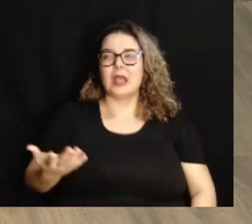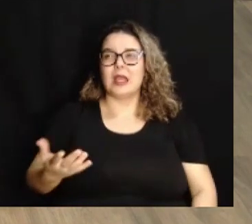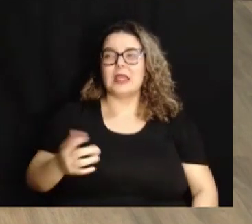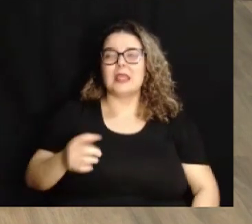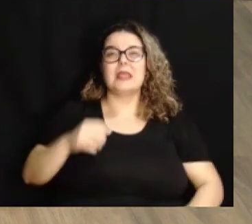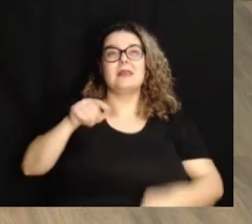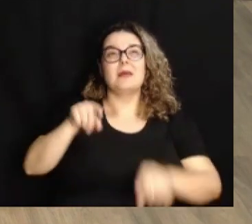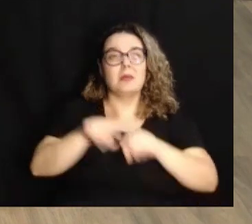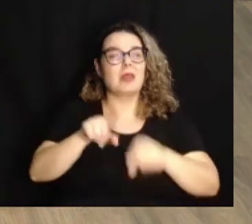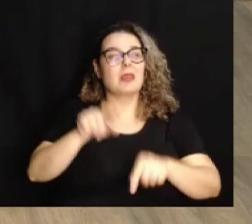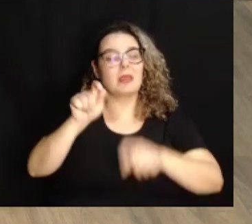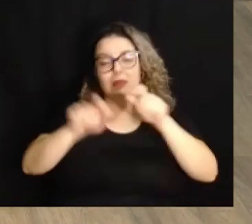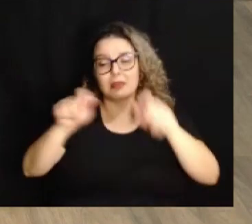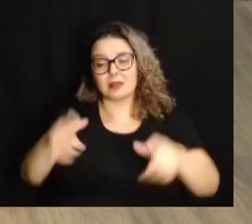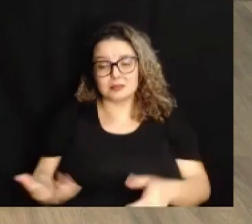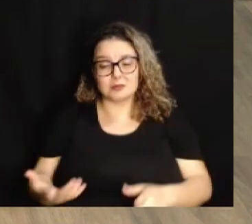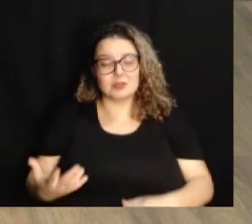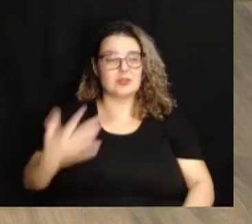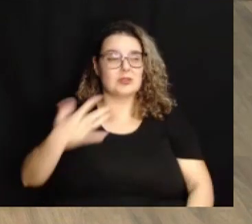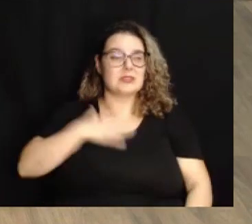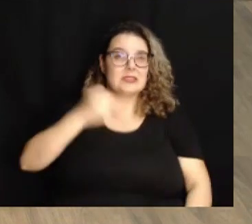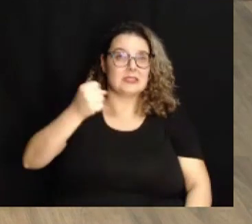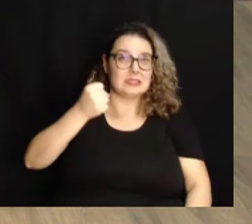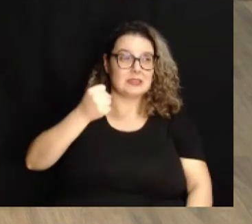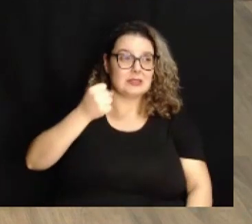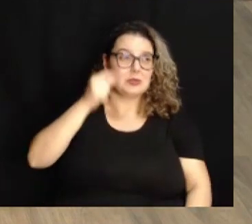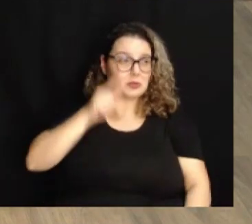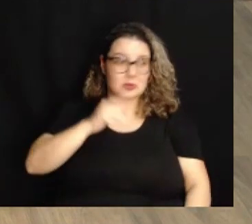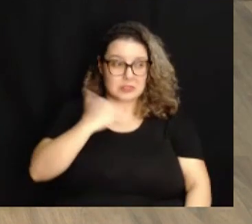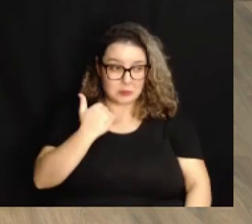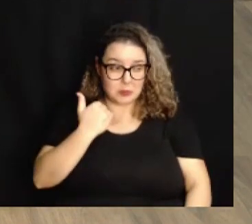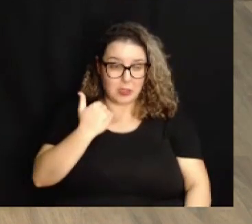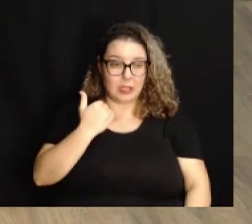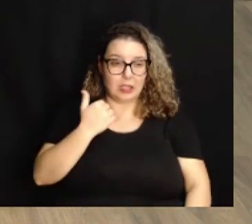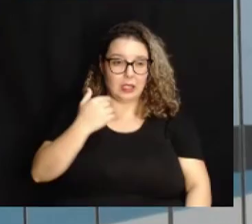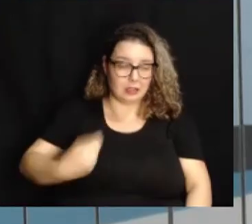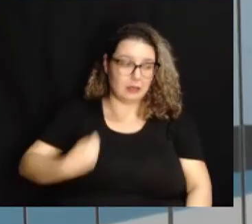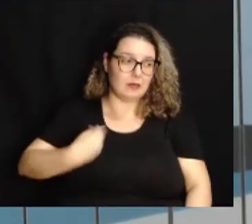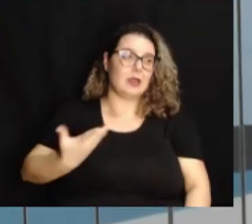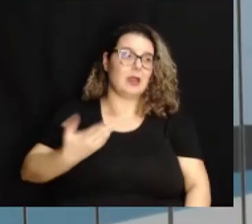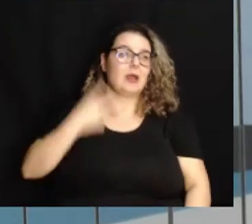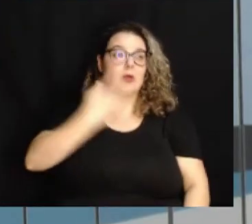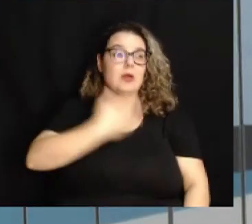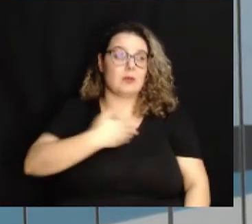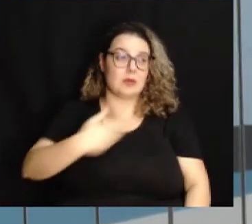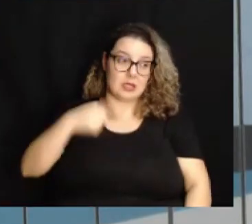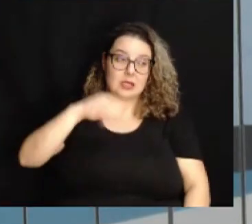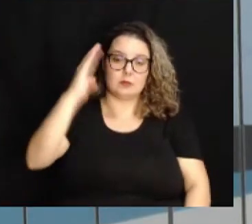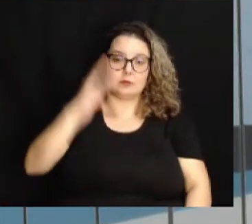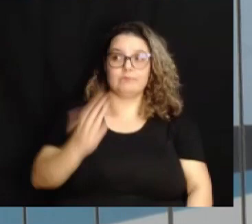a política pública para essas pessoas no Brasil? A gente sabe que é uma falta, né?